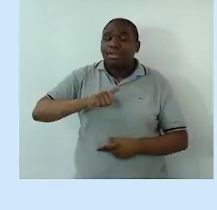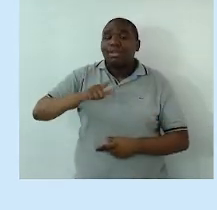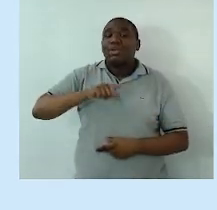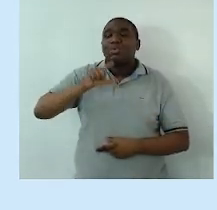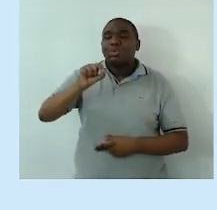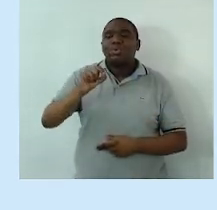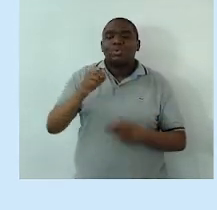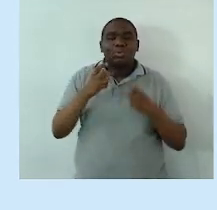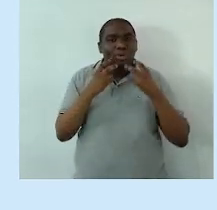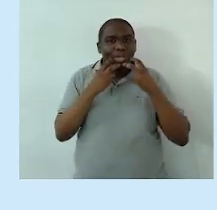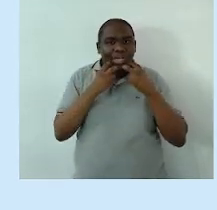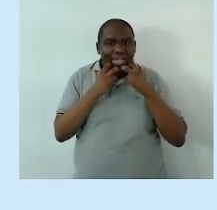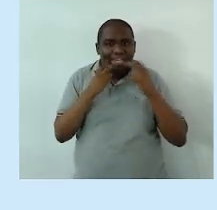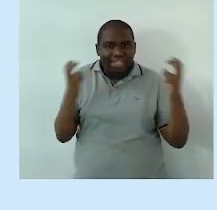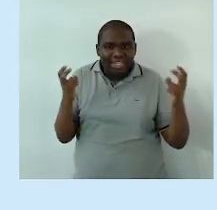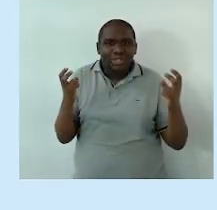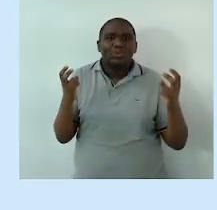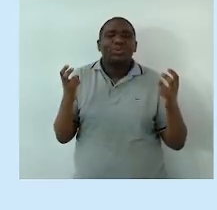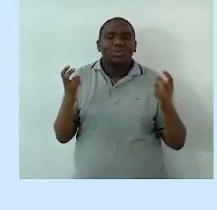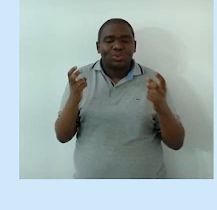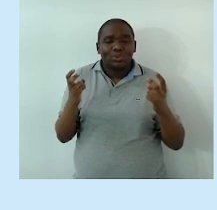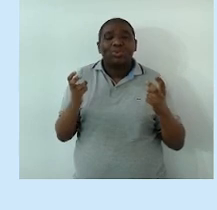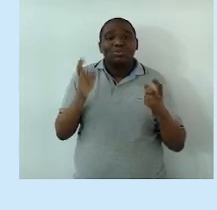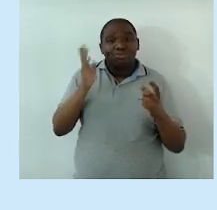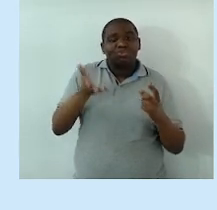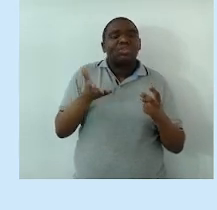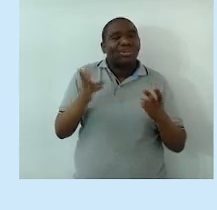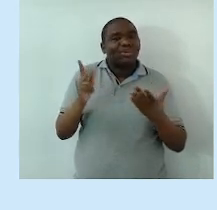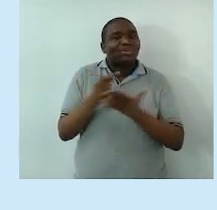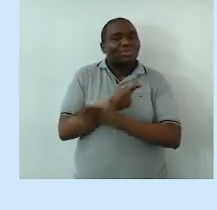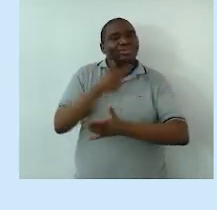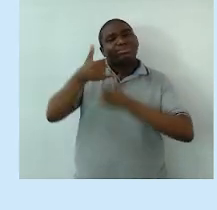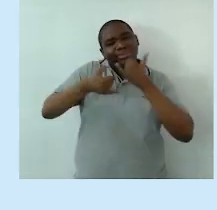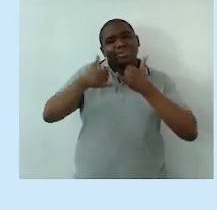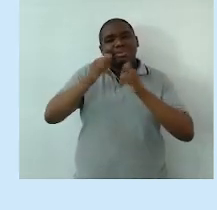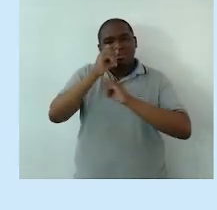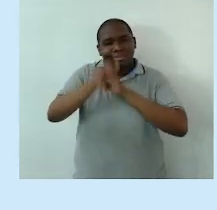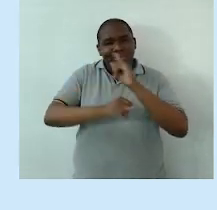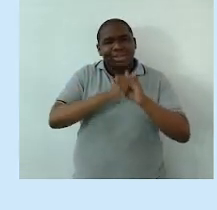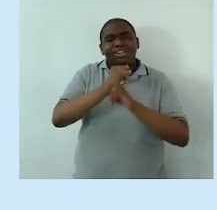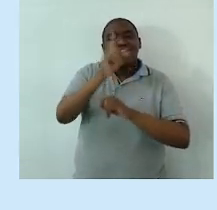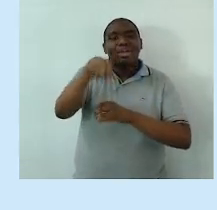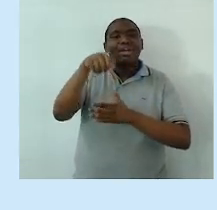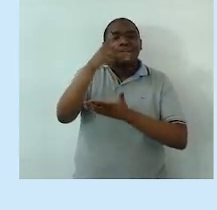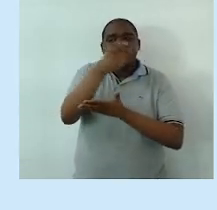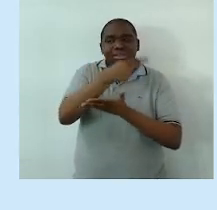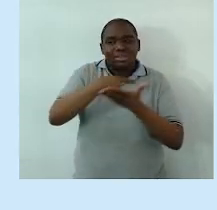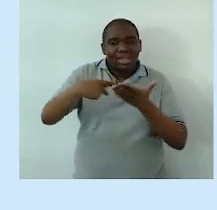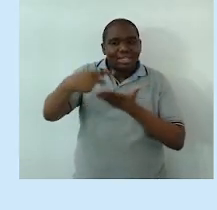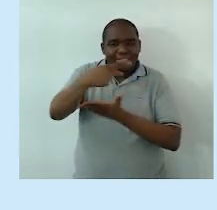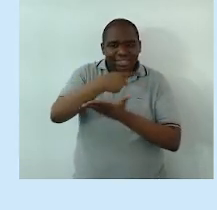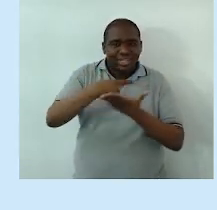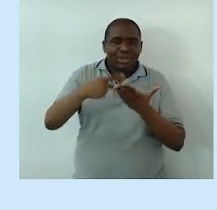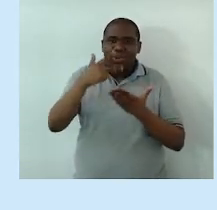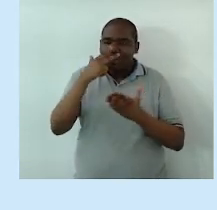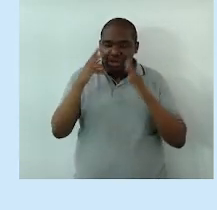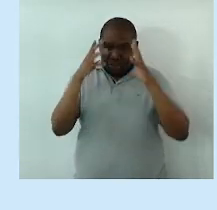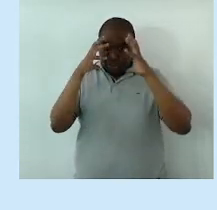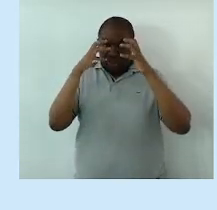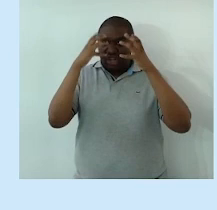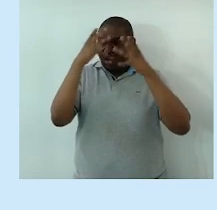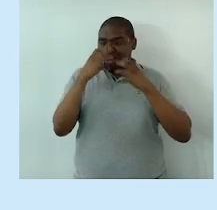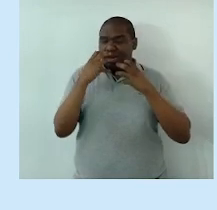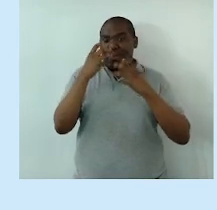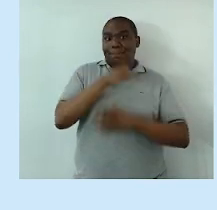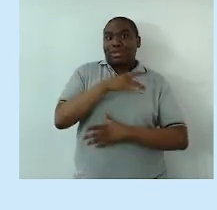de Edvard Munch, né, que virou até meme, né, que é aquele desenho, né, que tem um bonequinho assim parecendo uma cara de terror. Enfim,